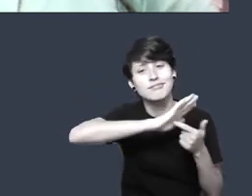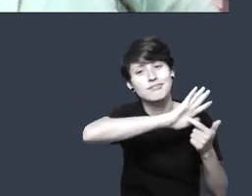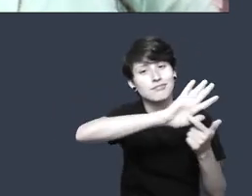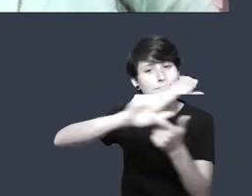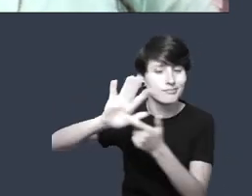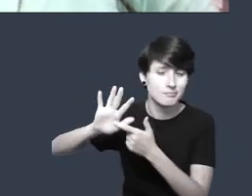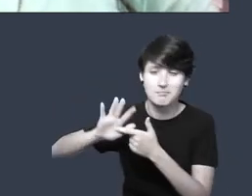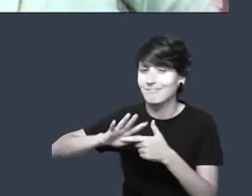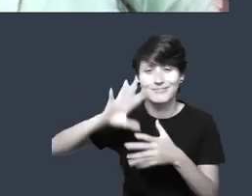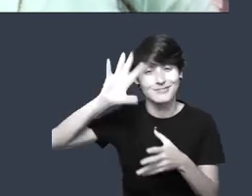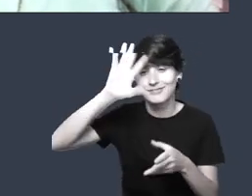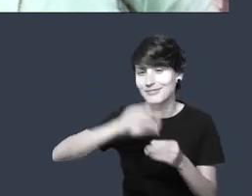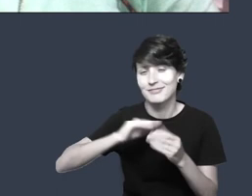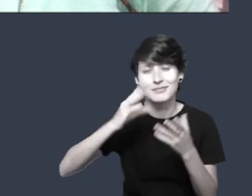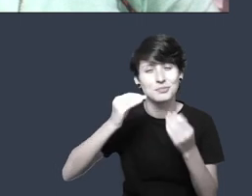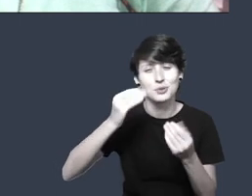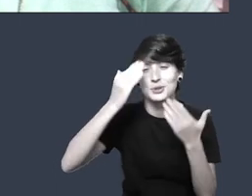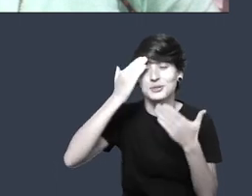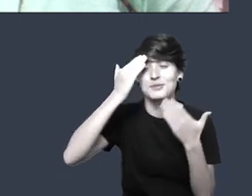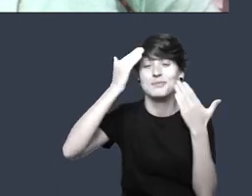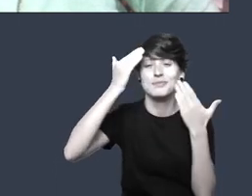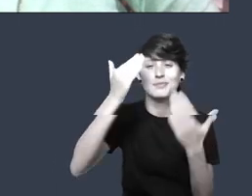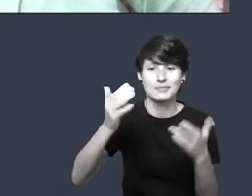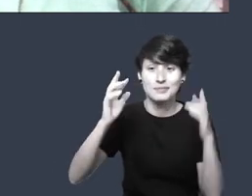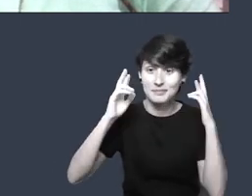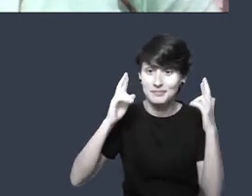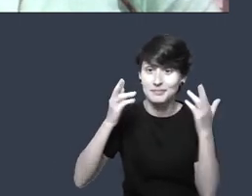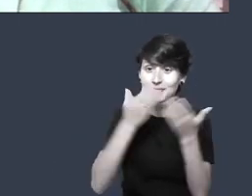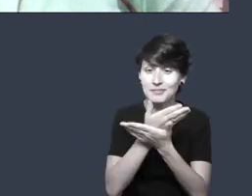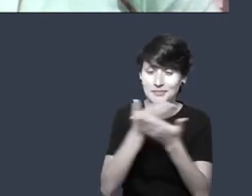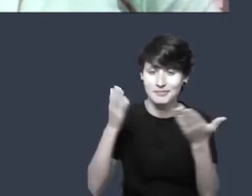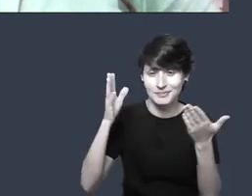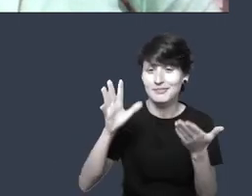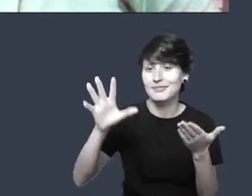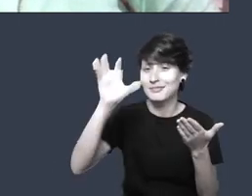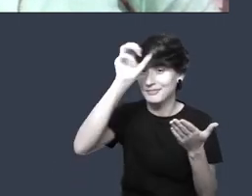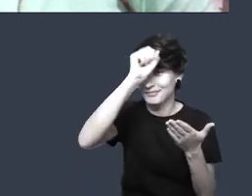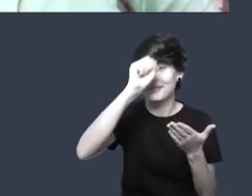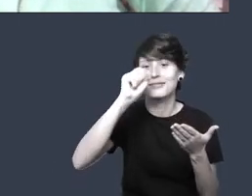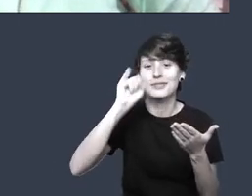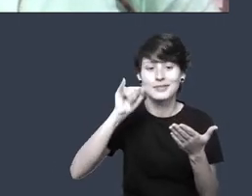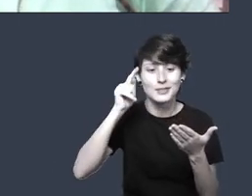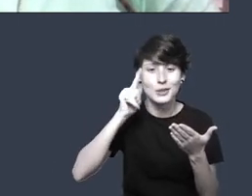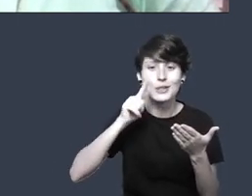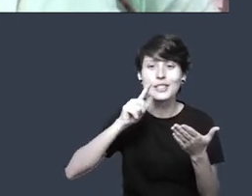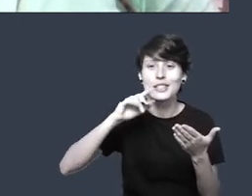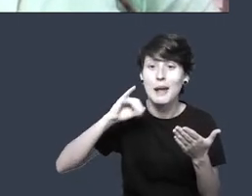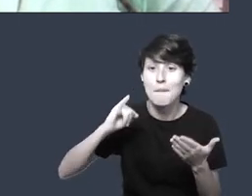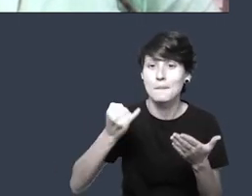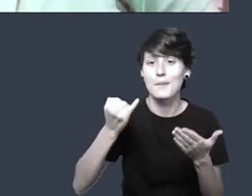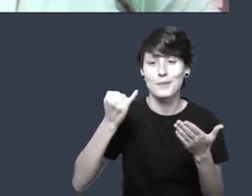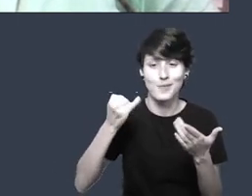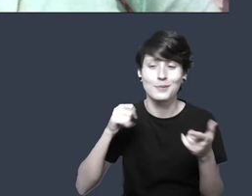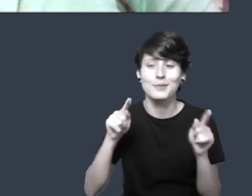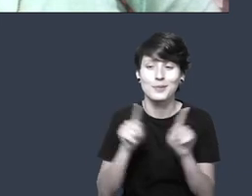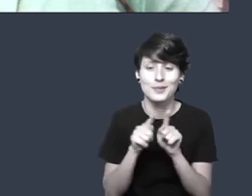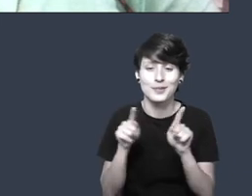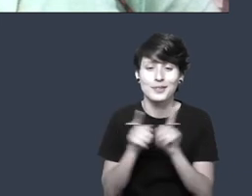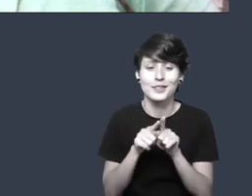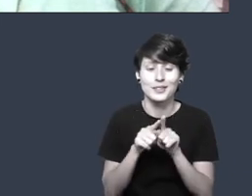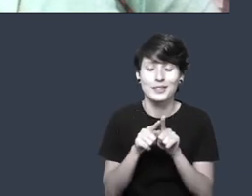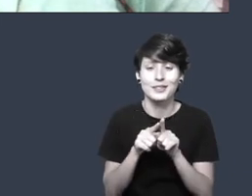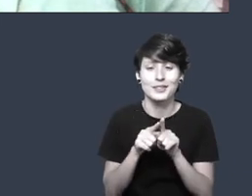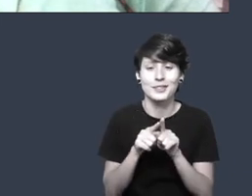É isso, gente. Muitíssimo obrigada. Espero que vocês tenham aprendido, né, que tenha sido útil para vocês.